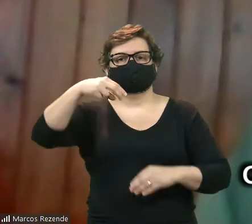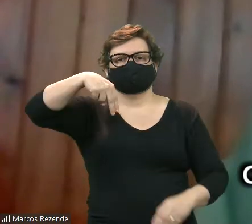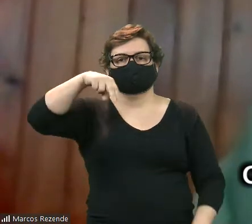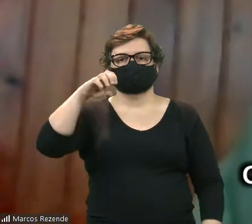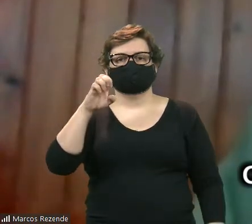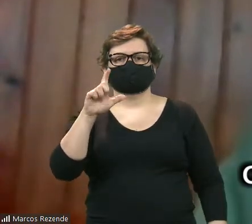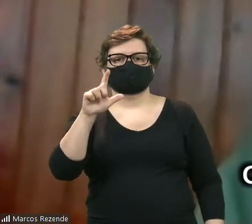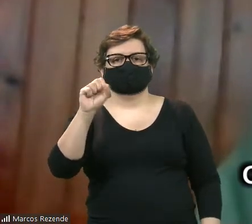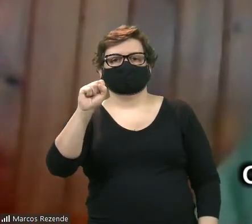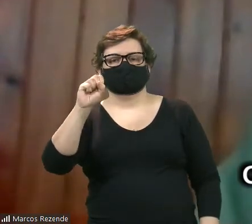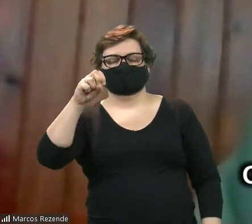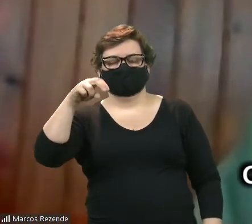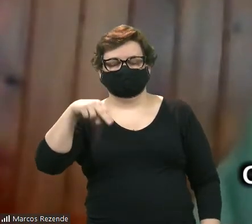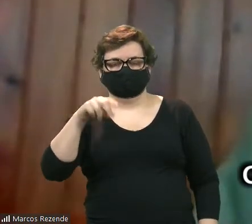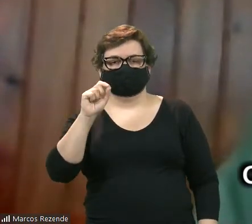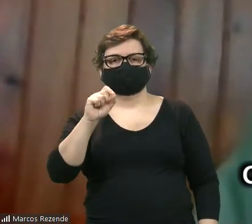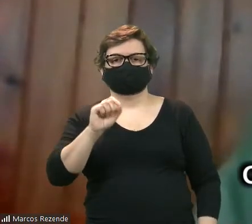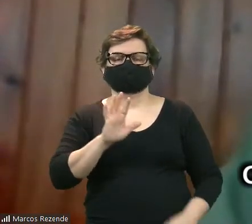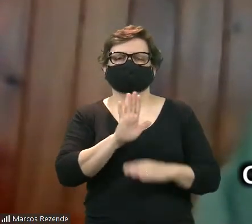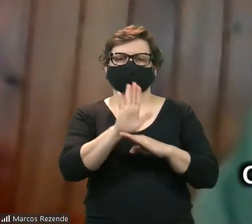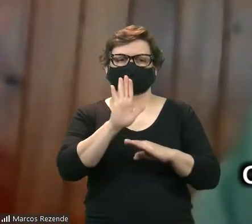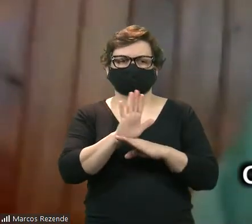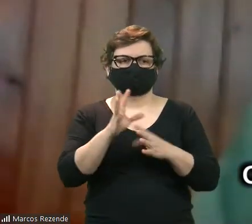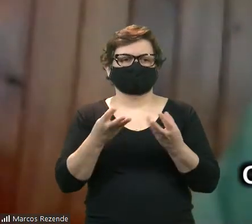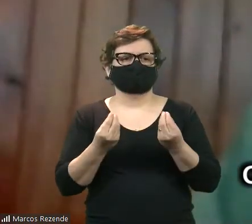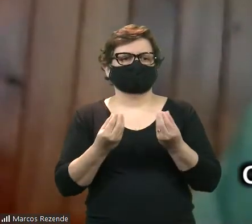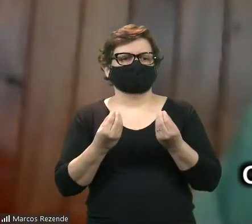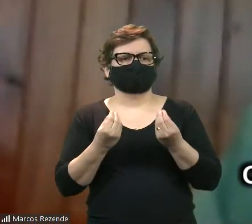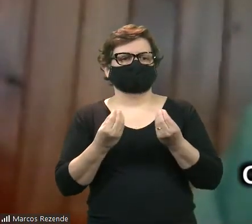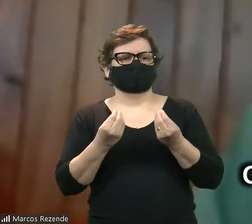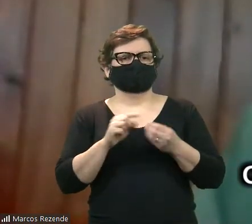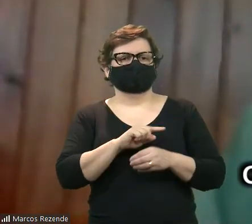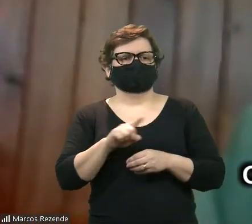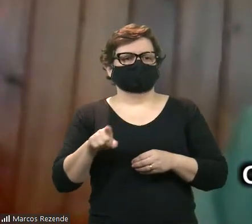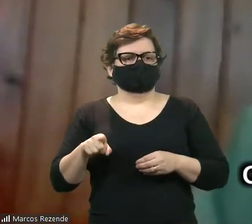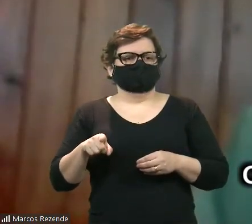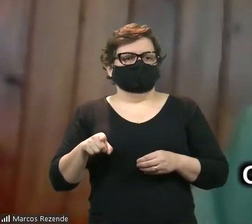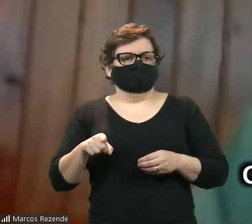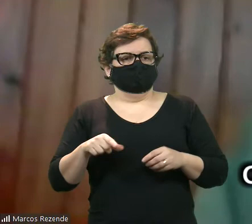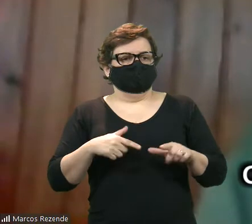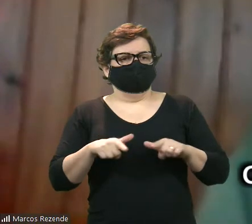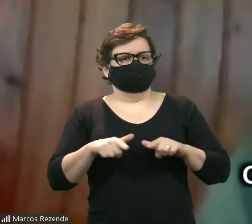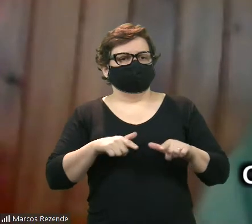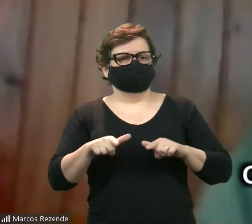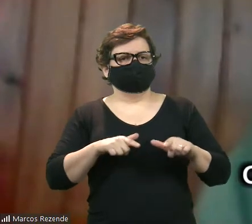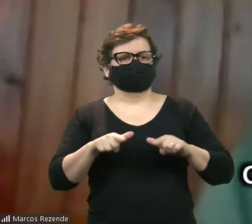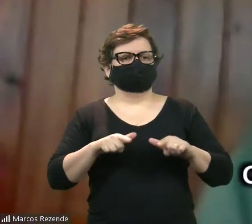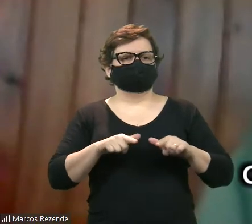Moura, que tem dado todo o suporte aí nessa atividade